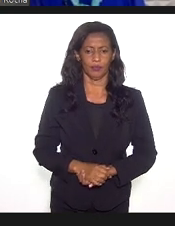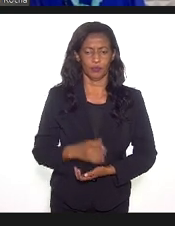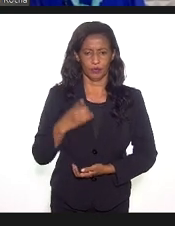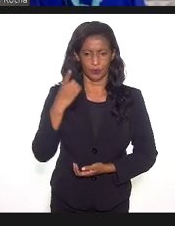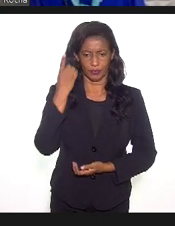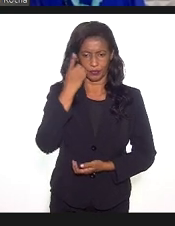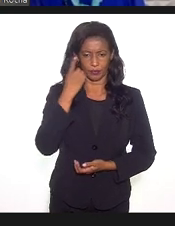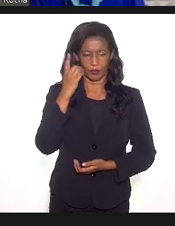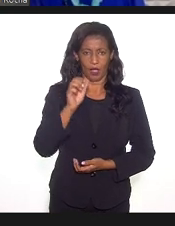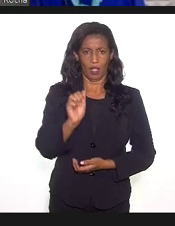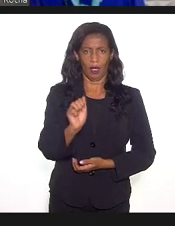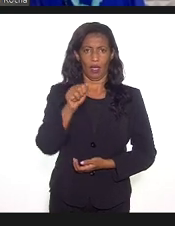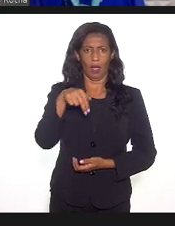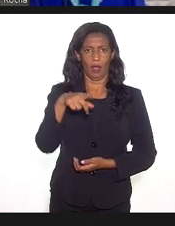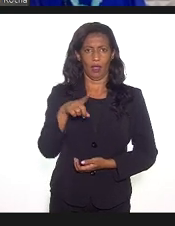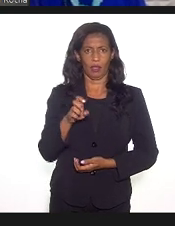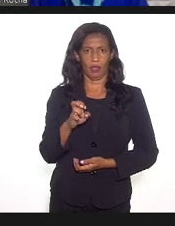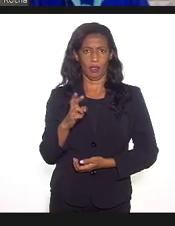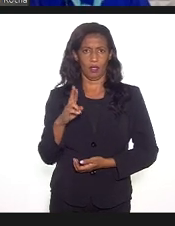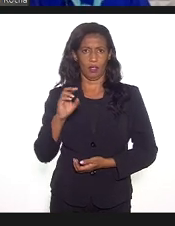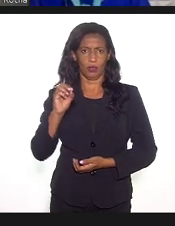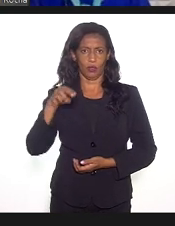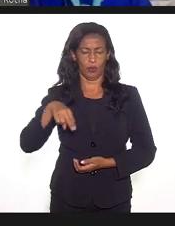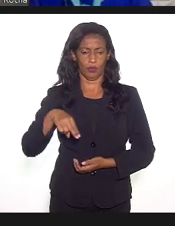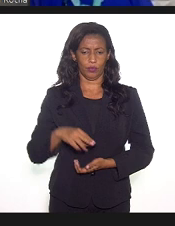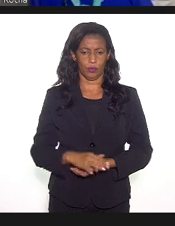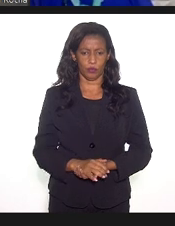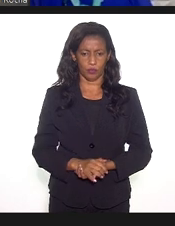Deputado Anderson Moraes.